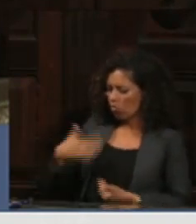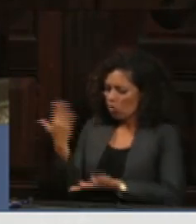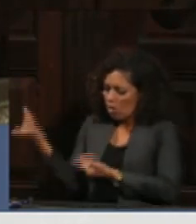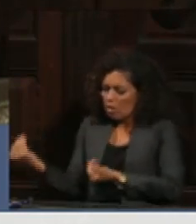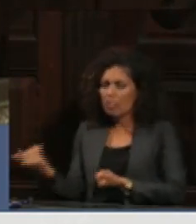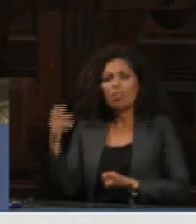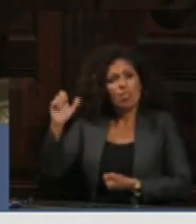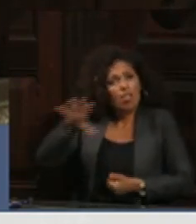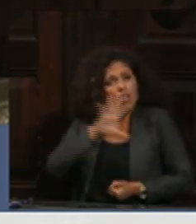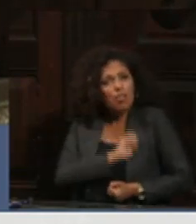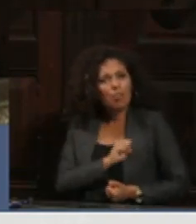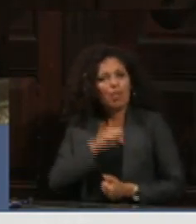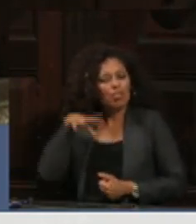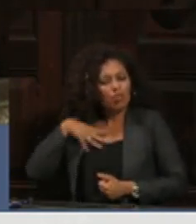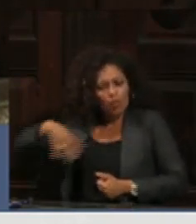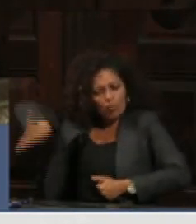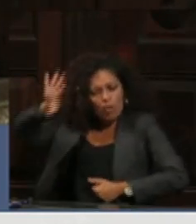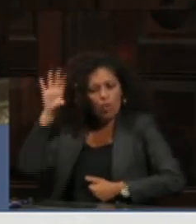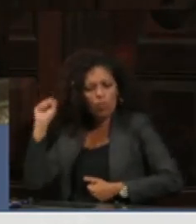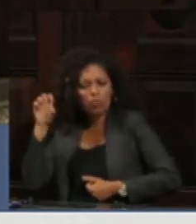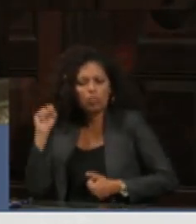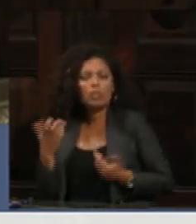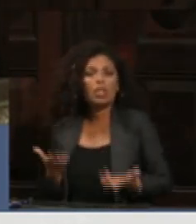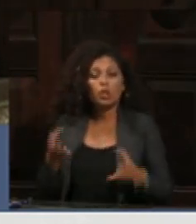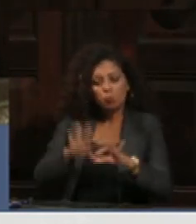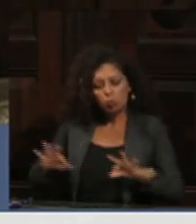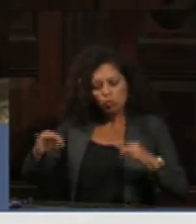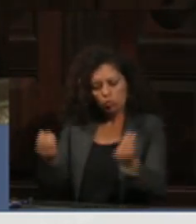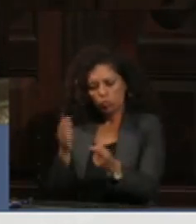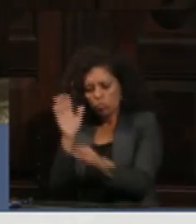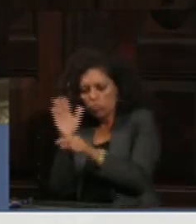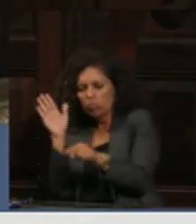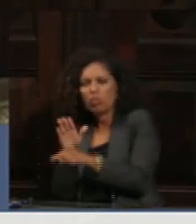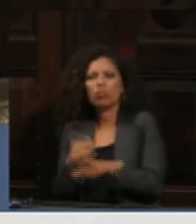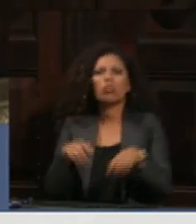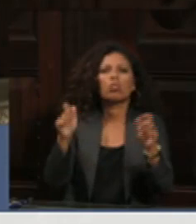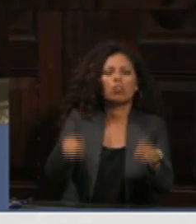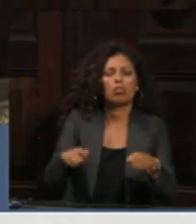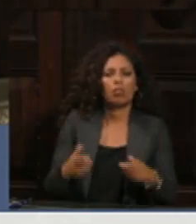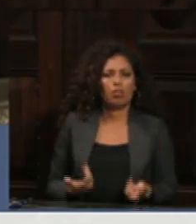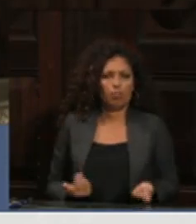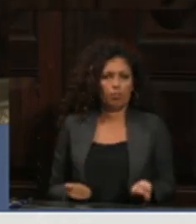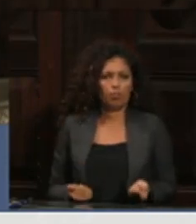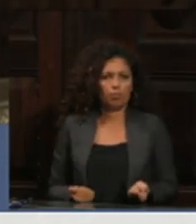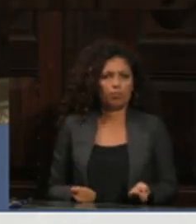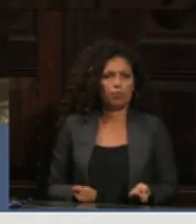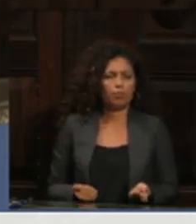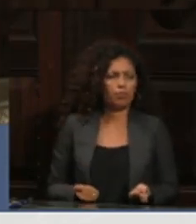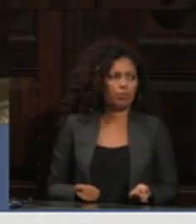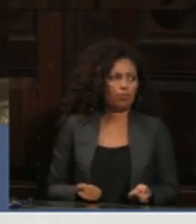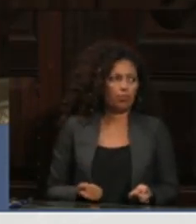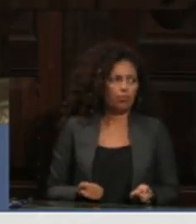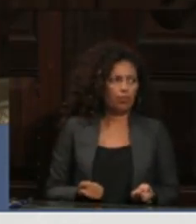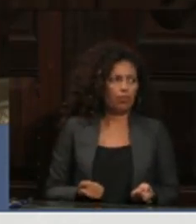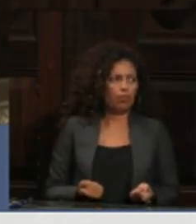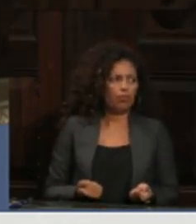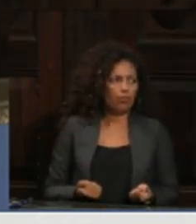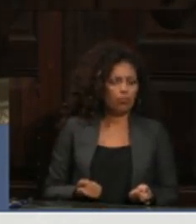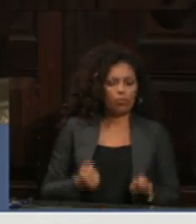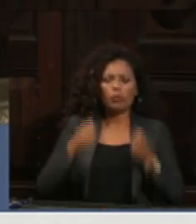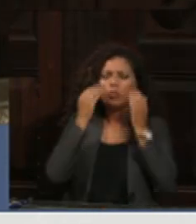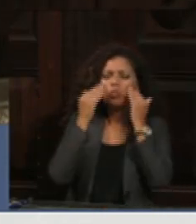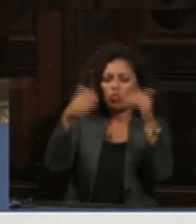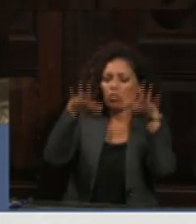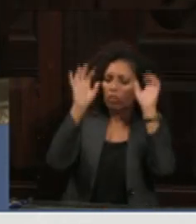ouvido e terá todas as condições necessárias para ser o que bem entender, desde que trate com